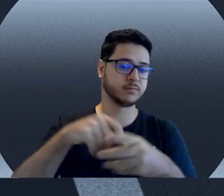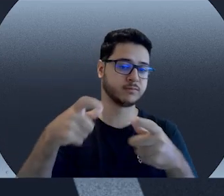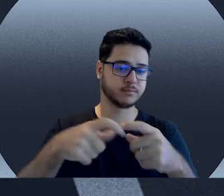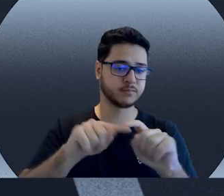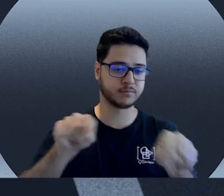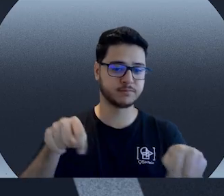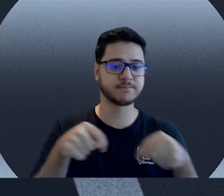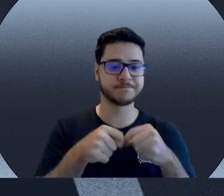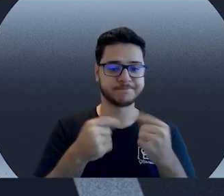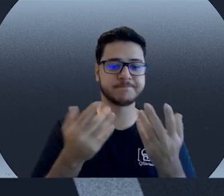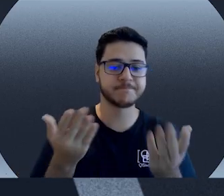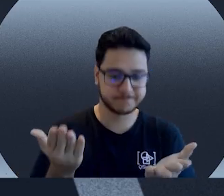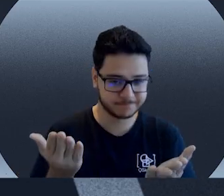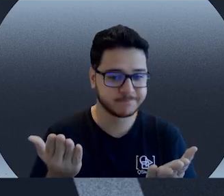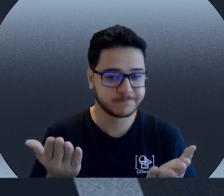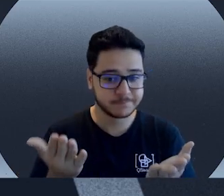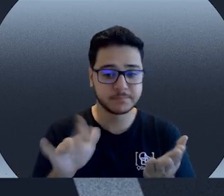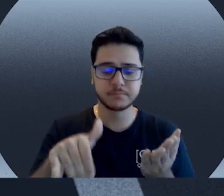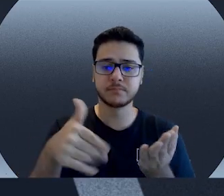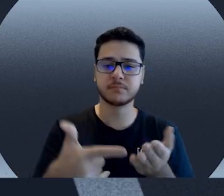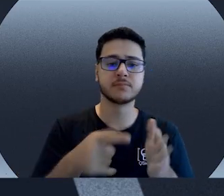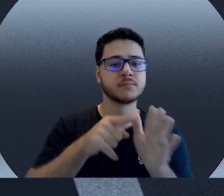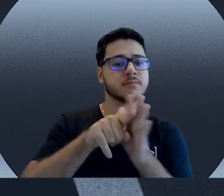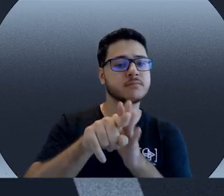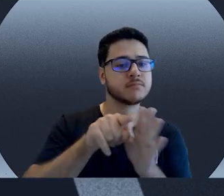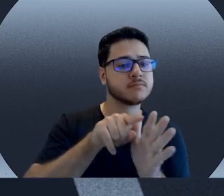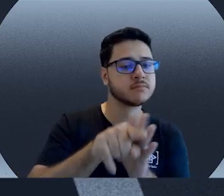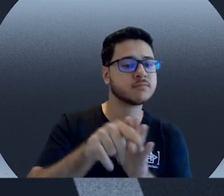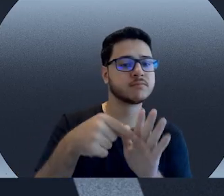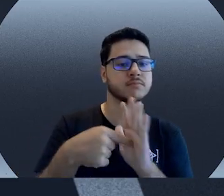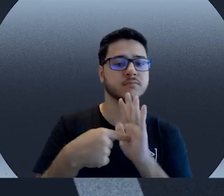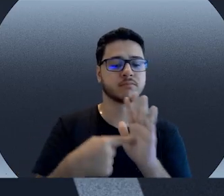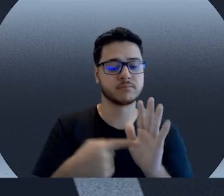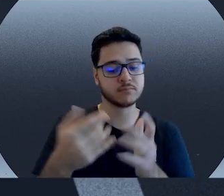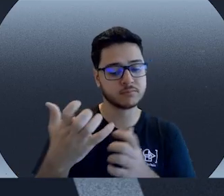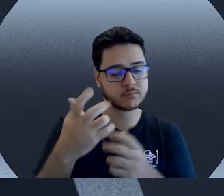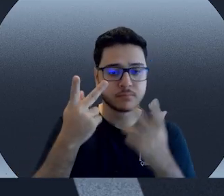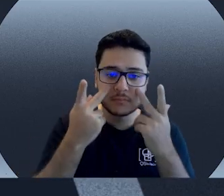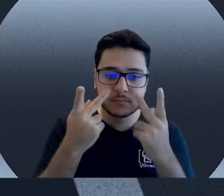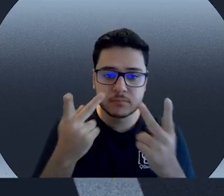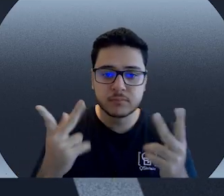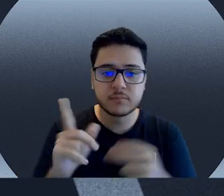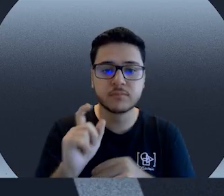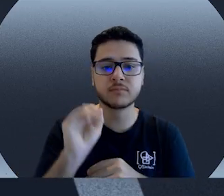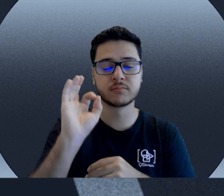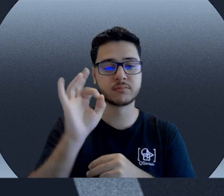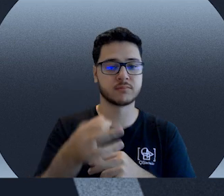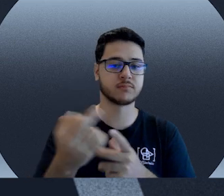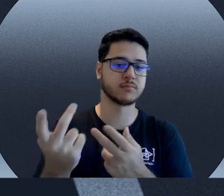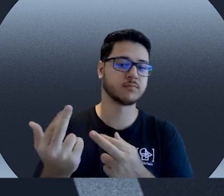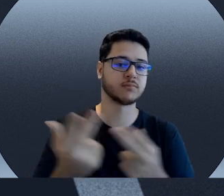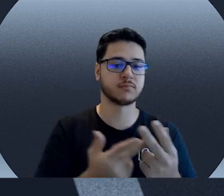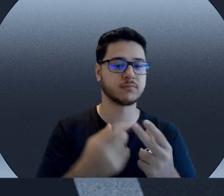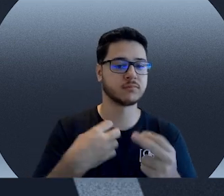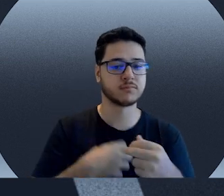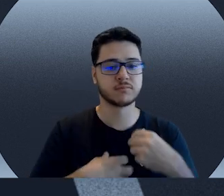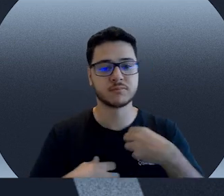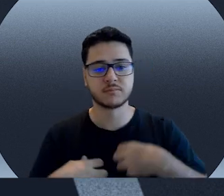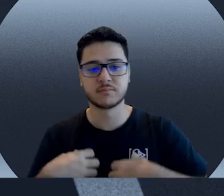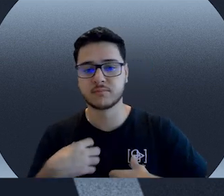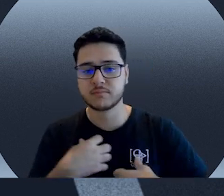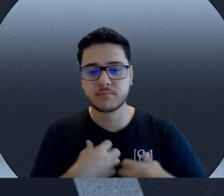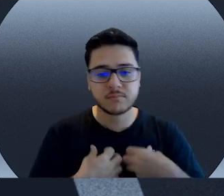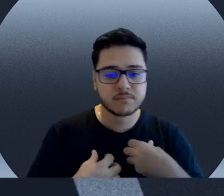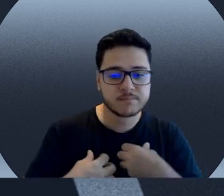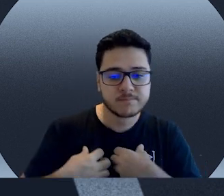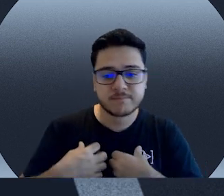sala. E aí a questionamento, a indagação que ele quer provocar no visitante é exatamente essa, né? Esse desconforto,